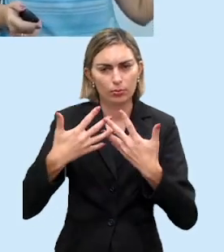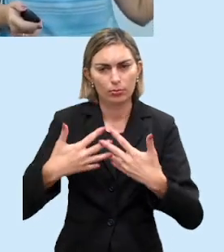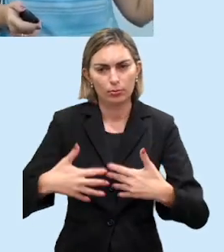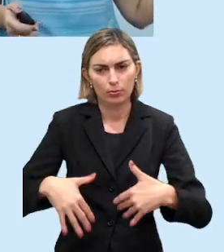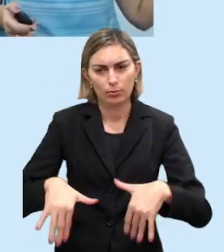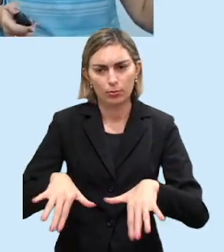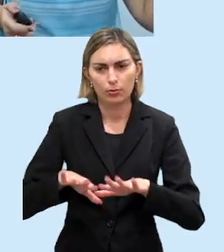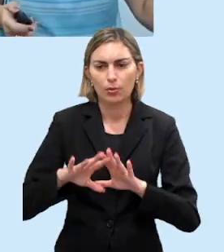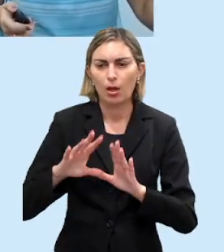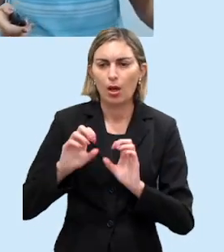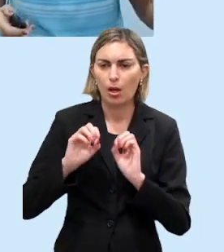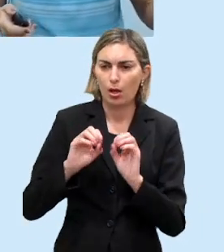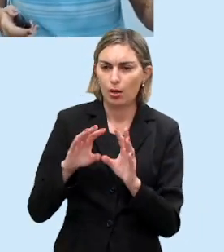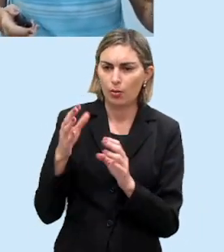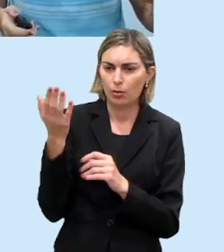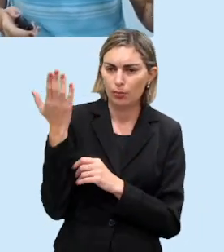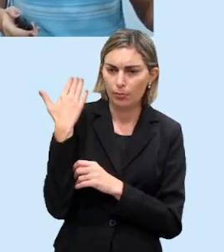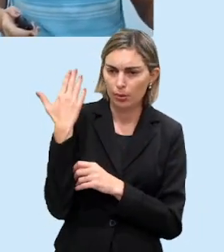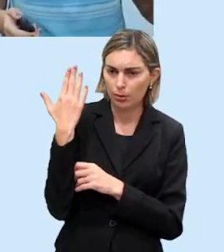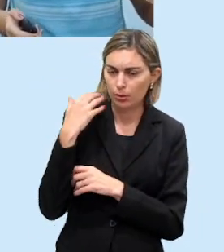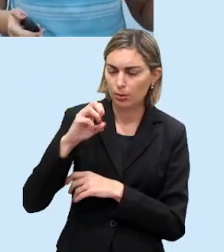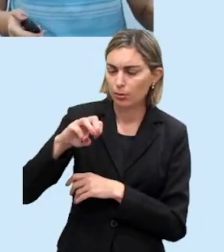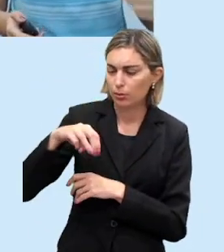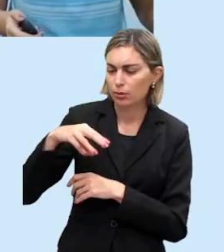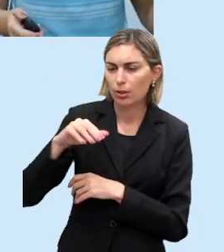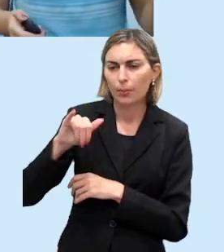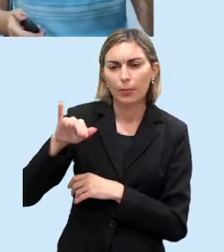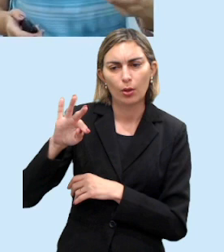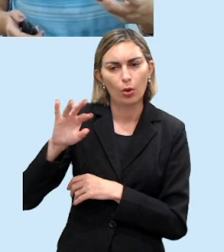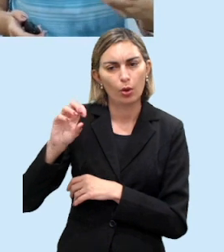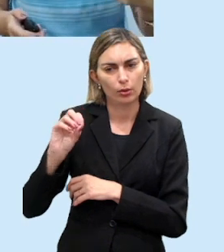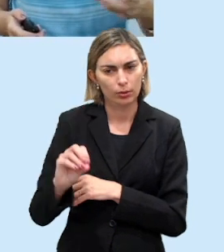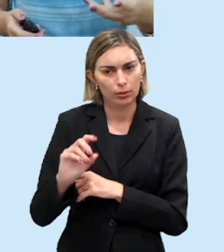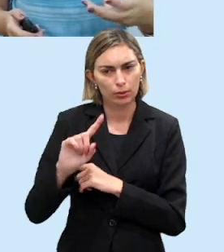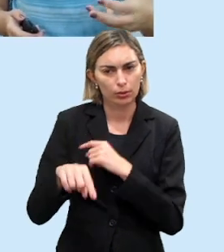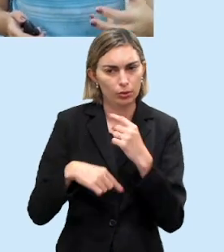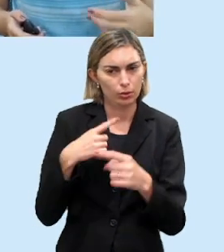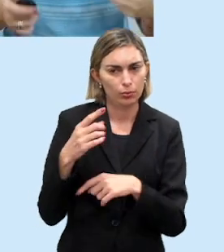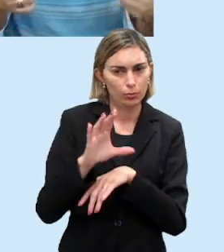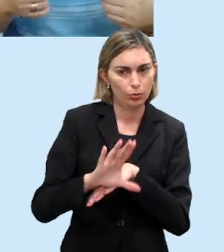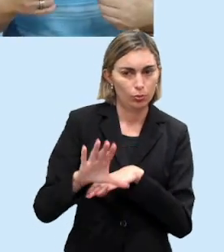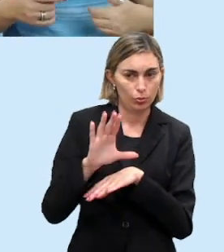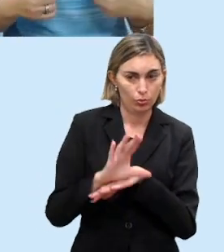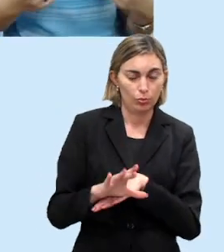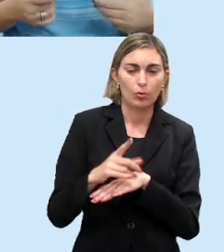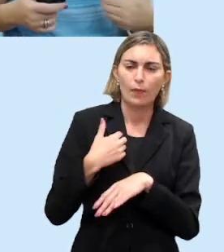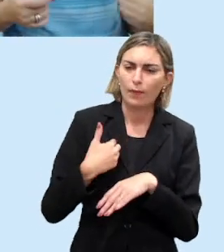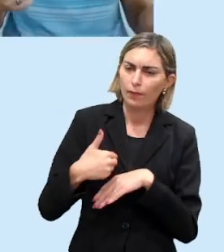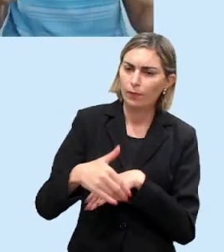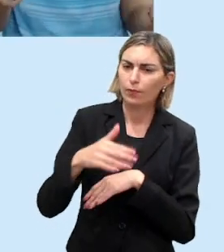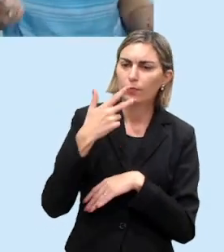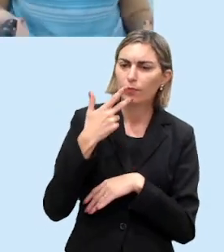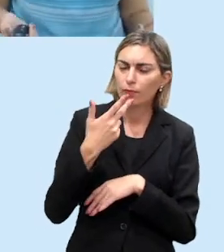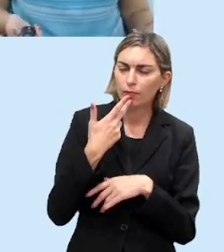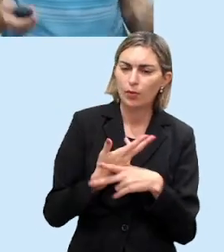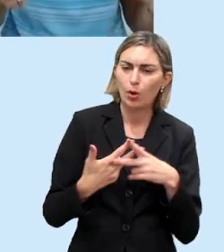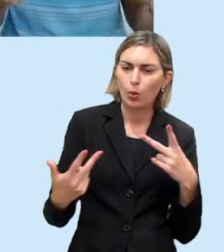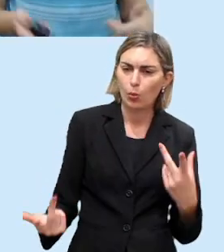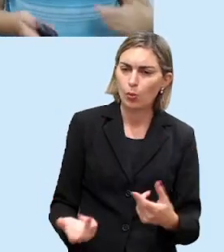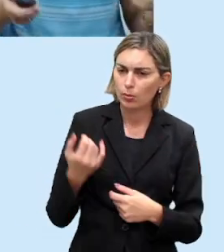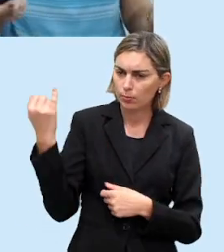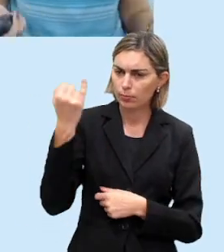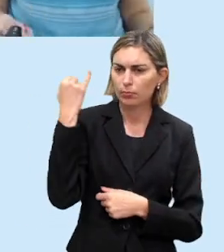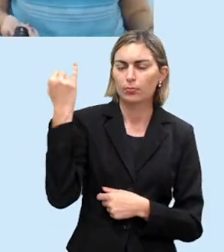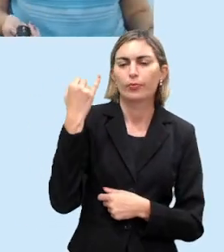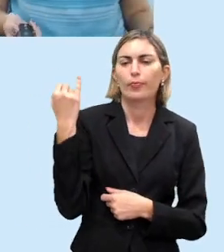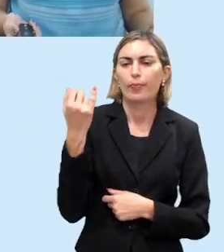na aula passada que a semiótica, não é? O que depois se deu o nome da semiótica, vai falar das coisas vitais